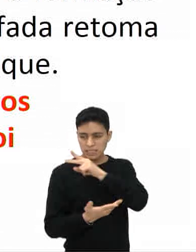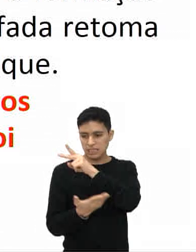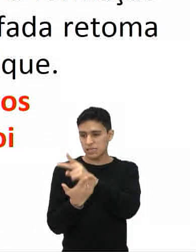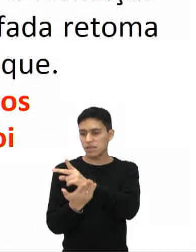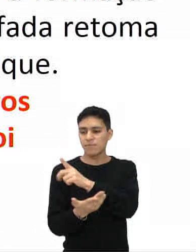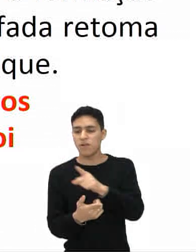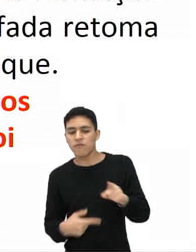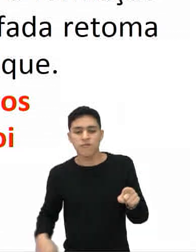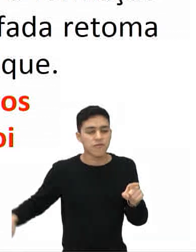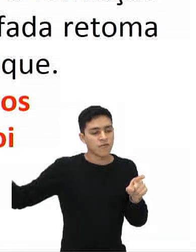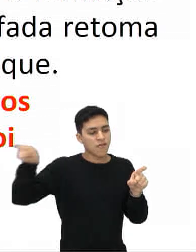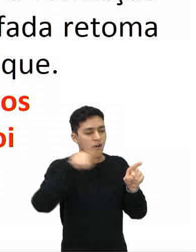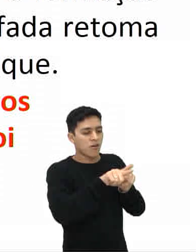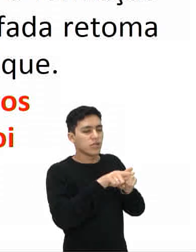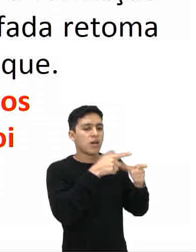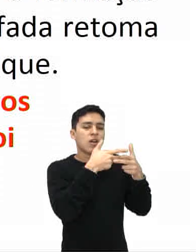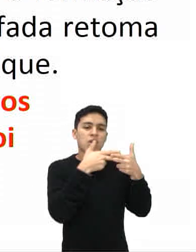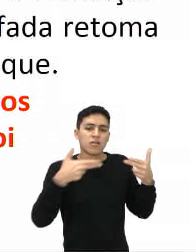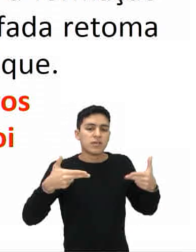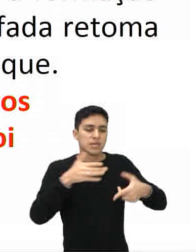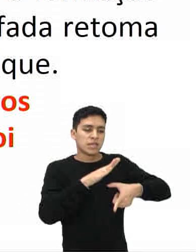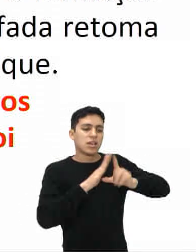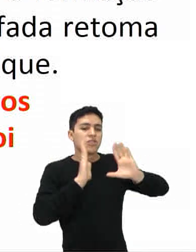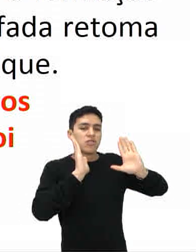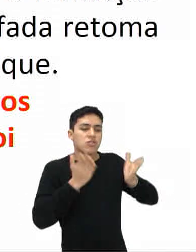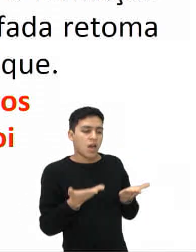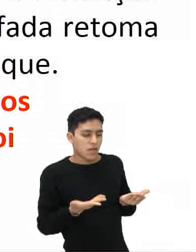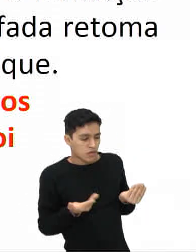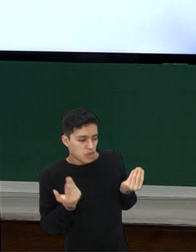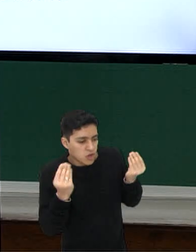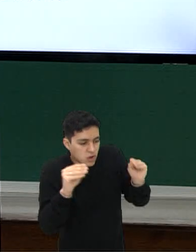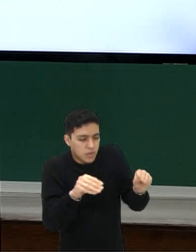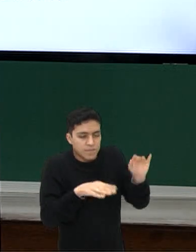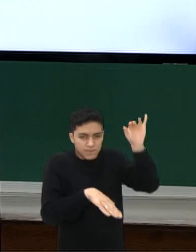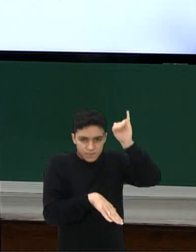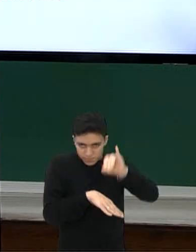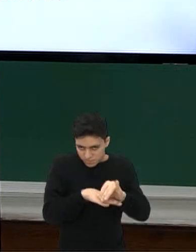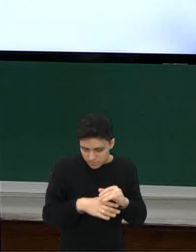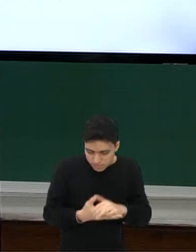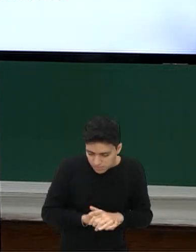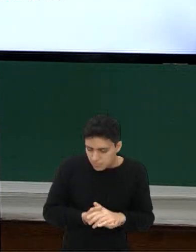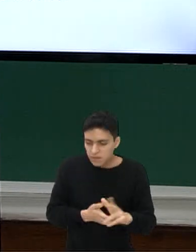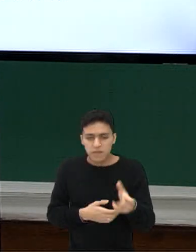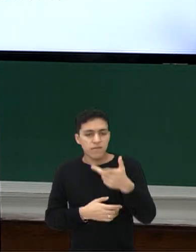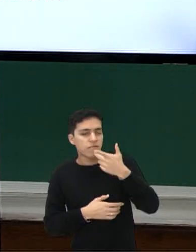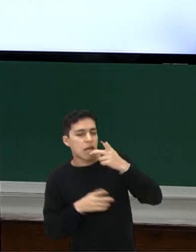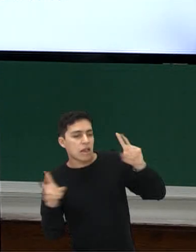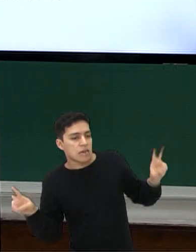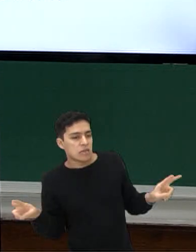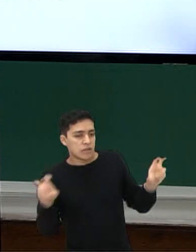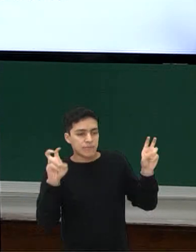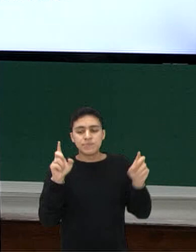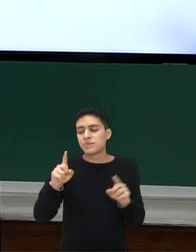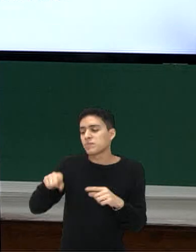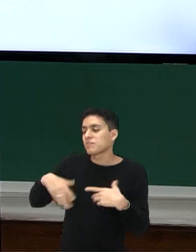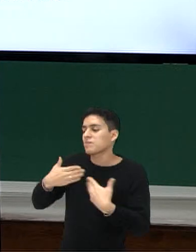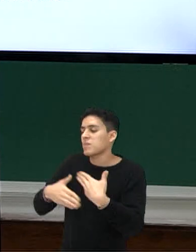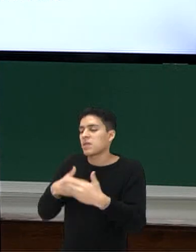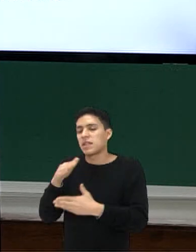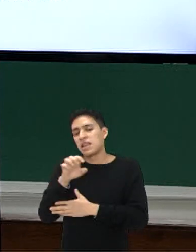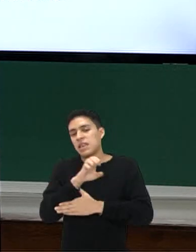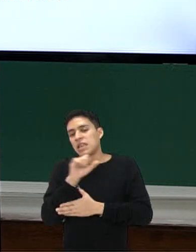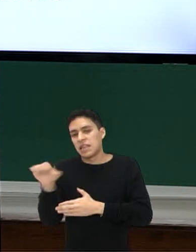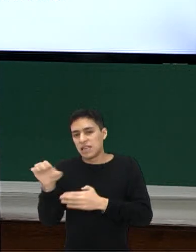sempre retomam algo que já foi dito, tá? Sempre que você já disse alguma coisa e vai retomar, você deve